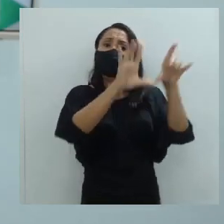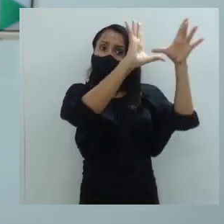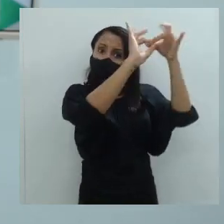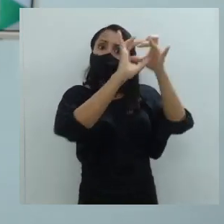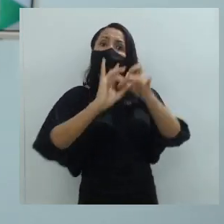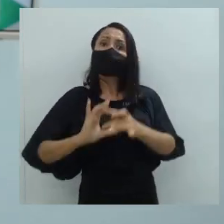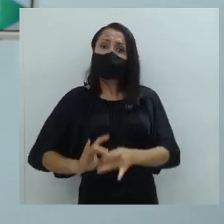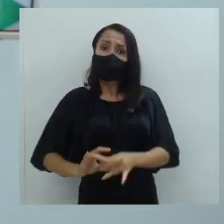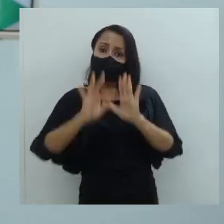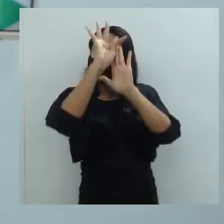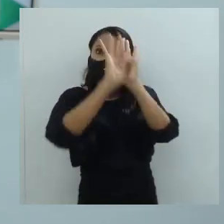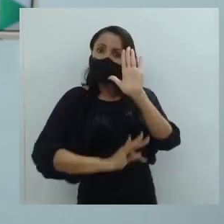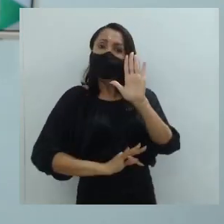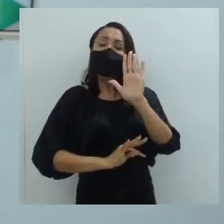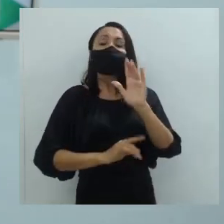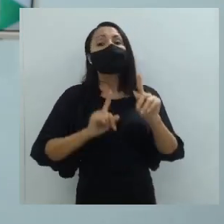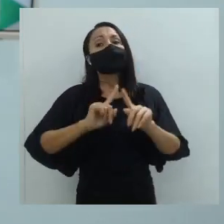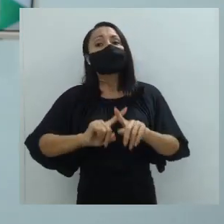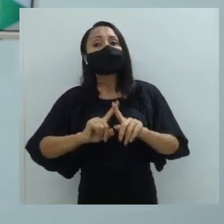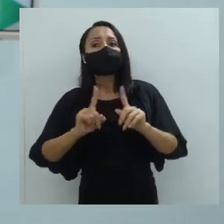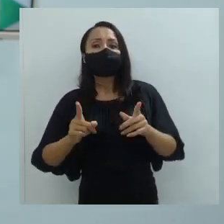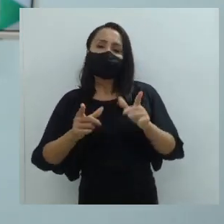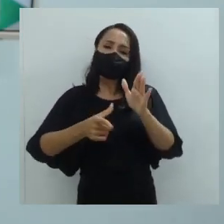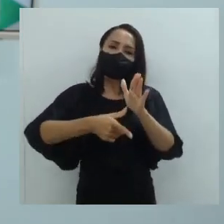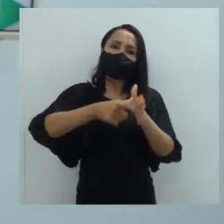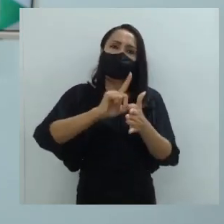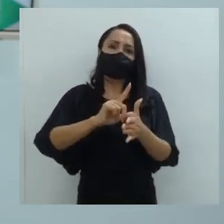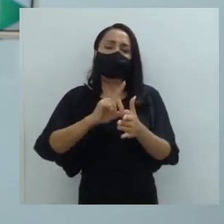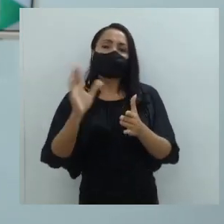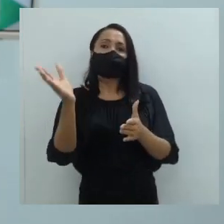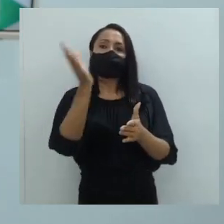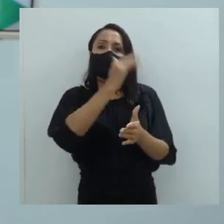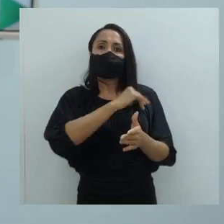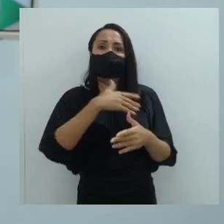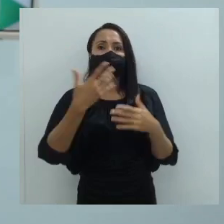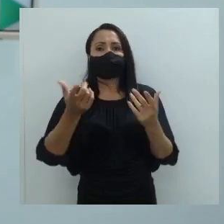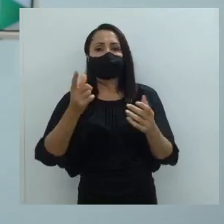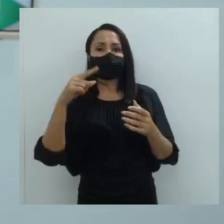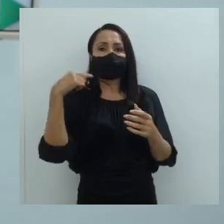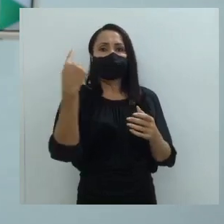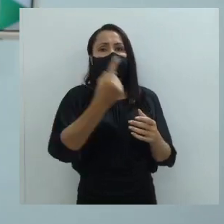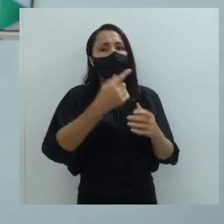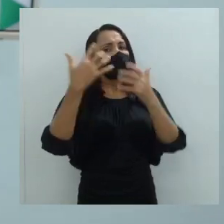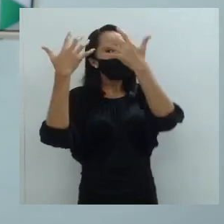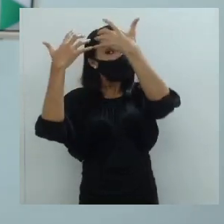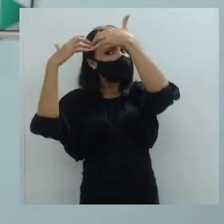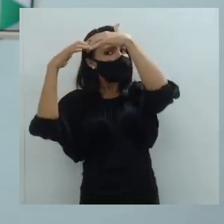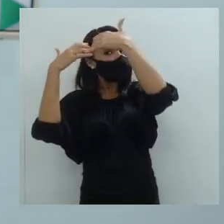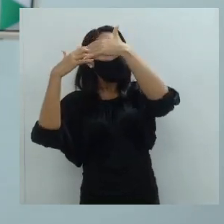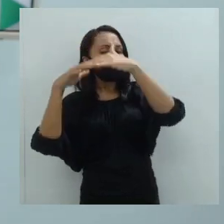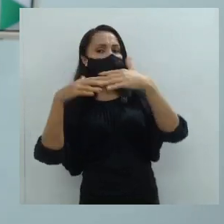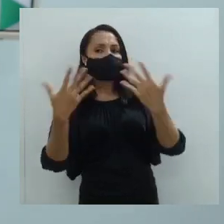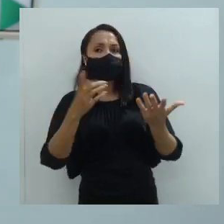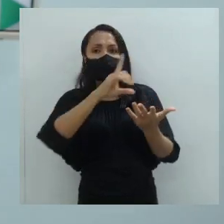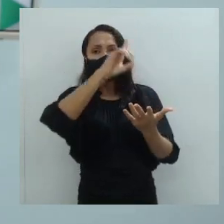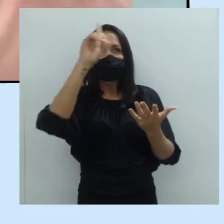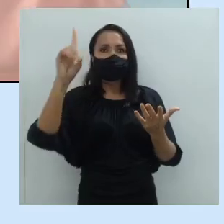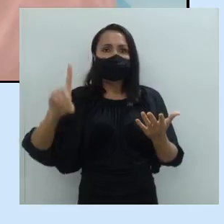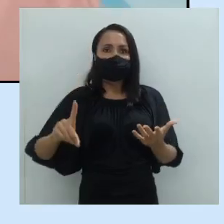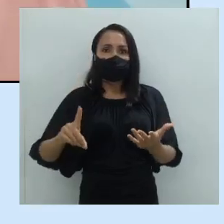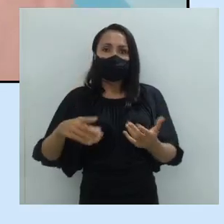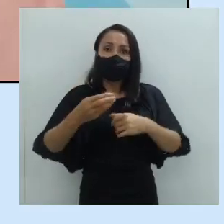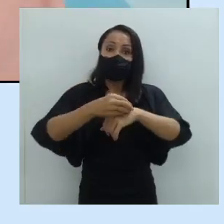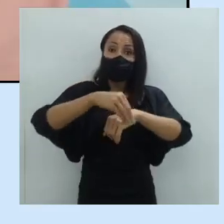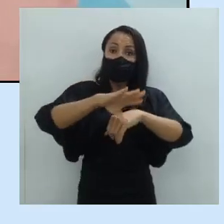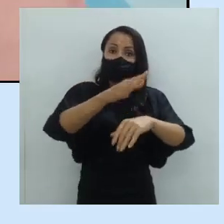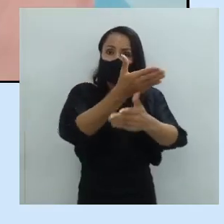contexto textual. Mas antes, vamos aqui para a nossa reflexão do dia. Trago para